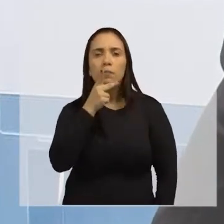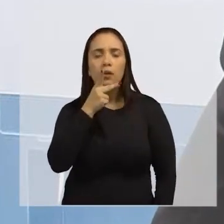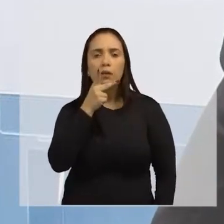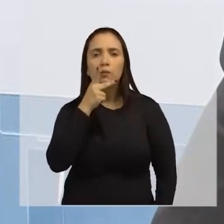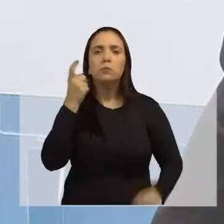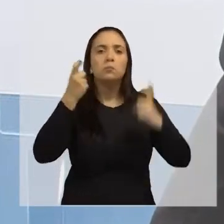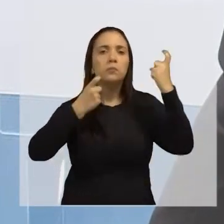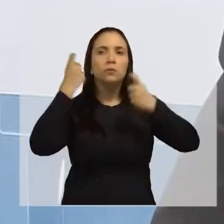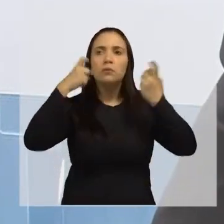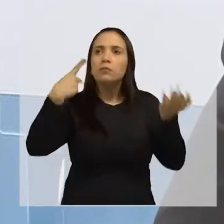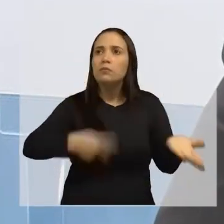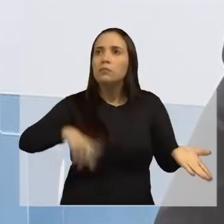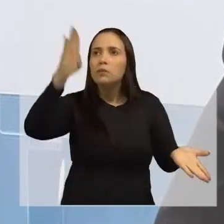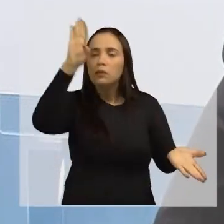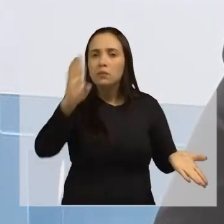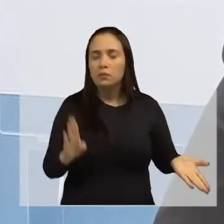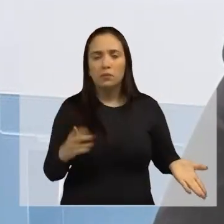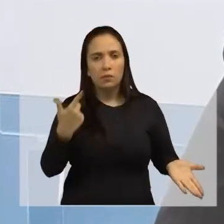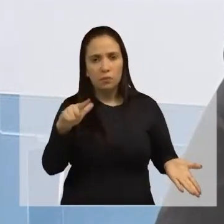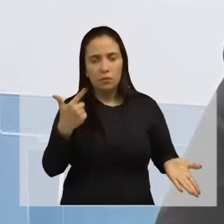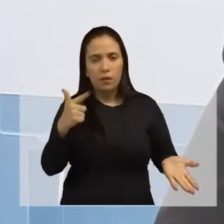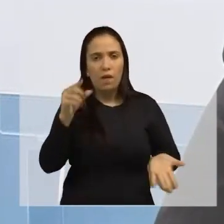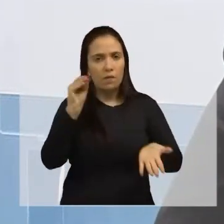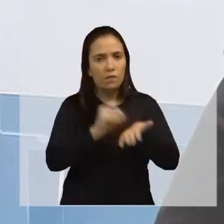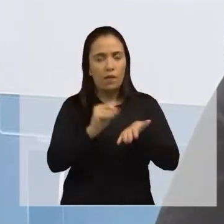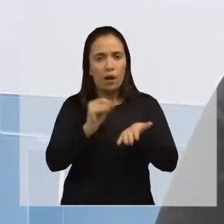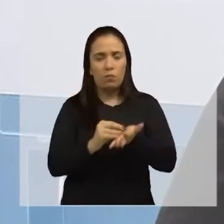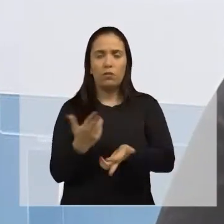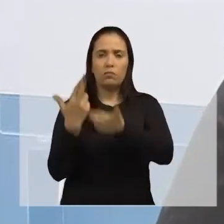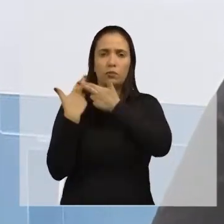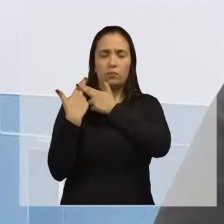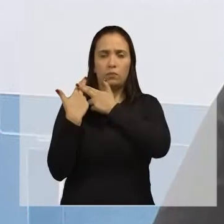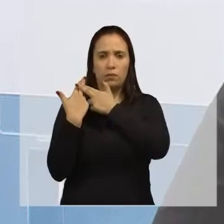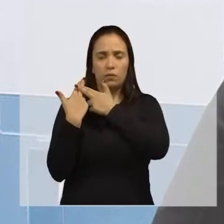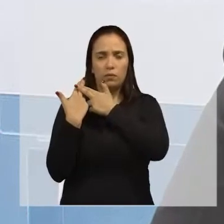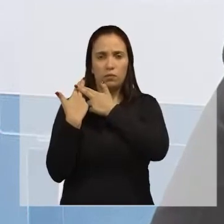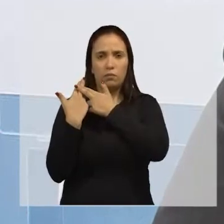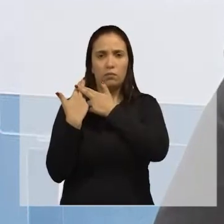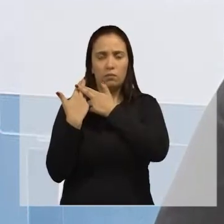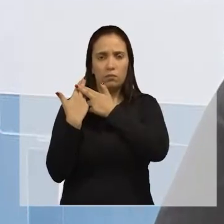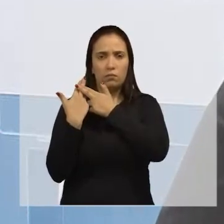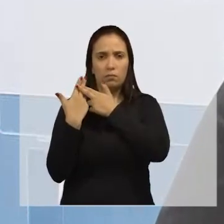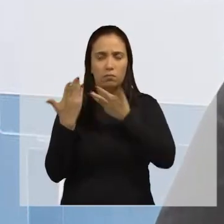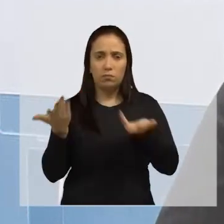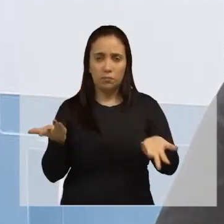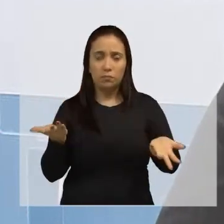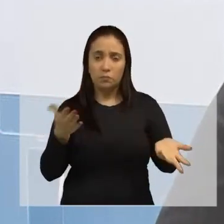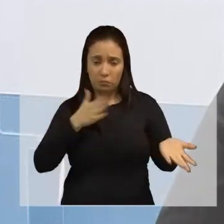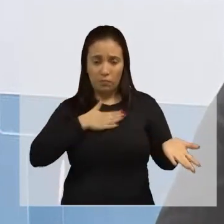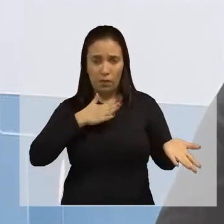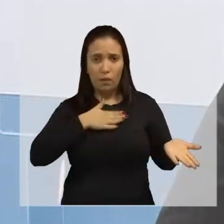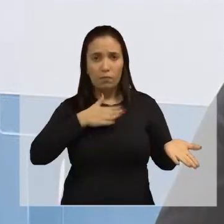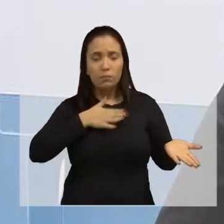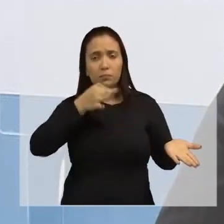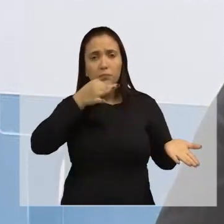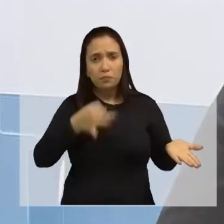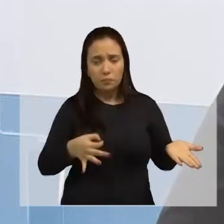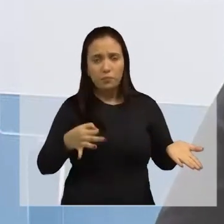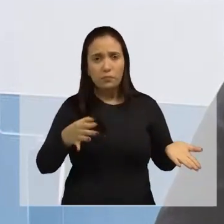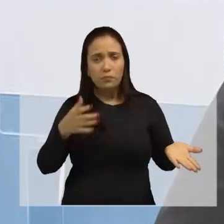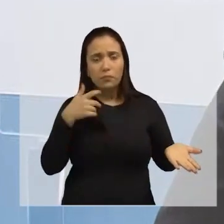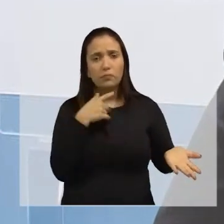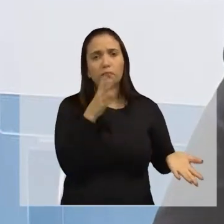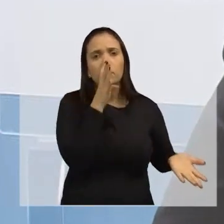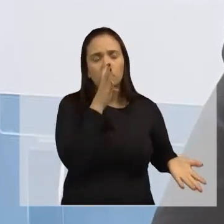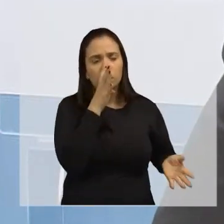país, né? E muita falta de compromisso e responsabilidade com esse país. Eu tenho admiração enorme